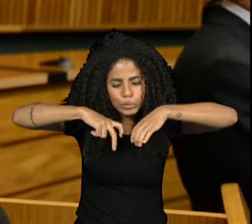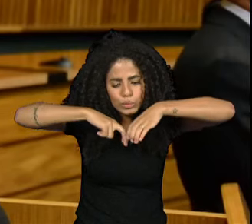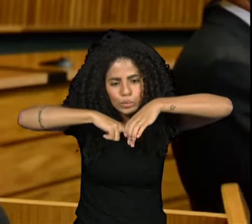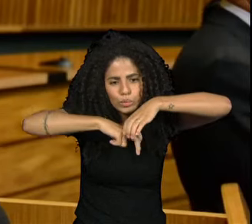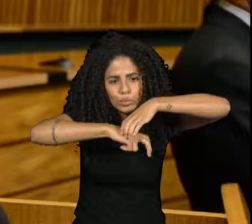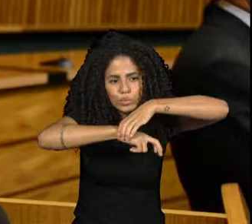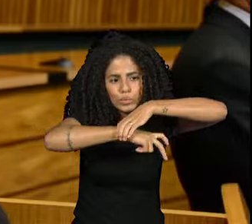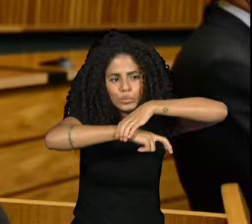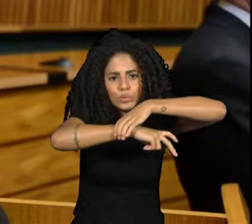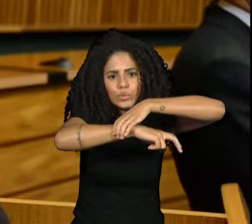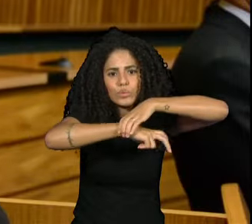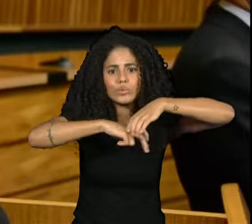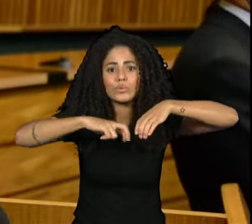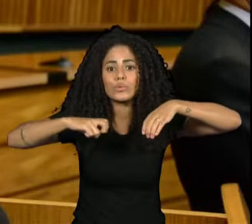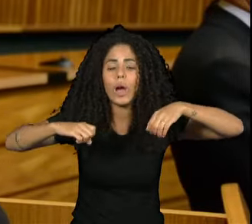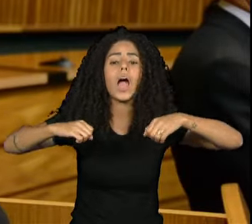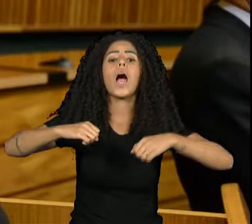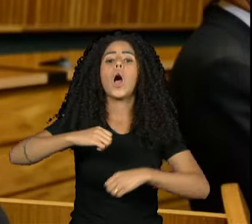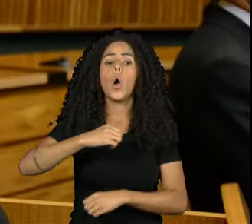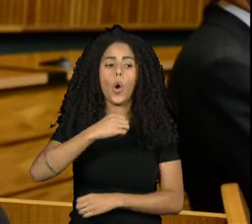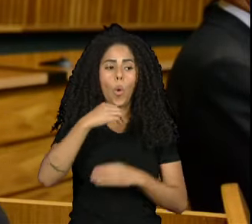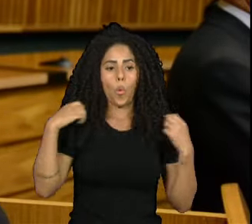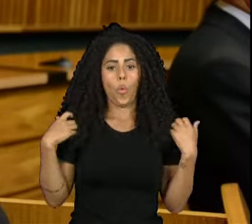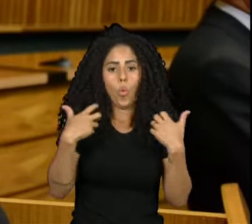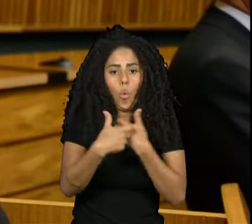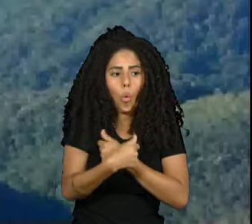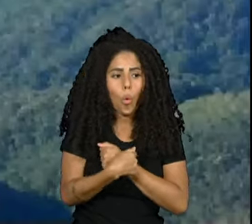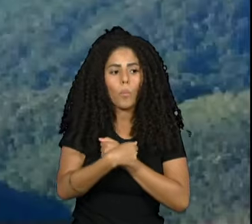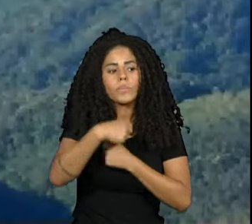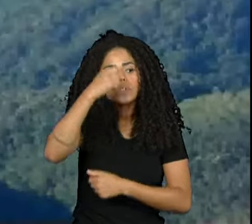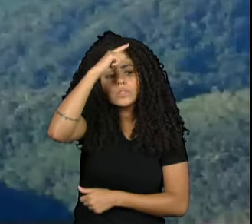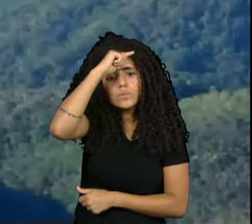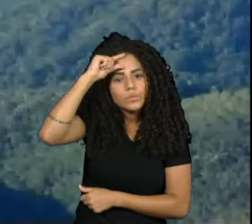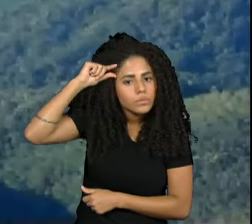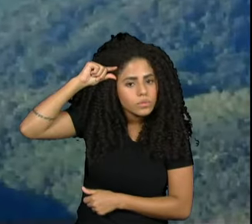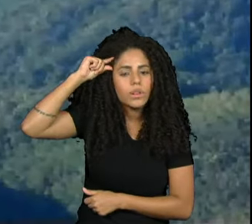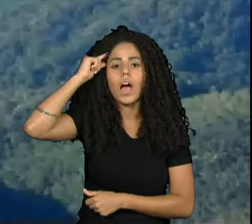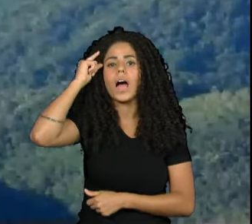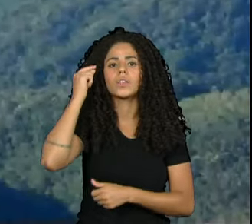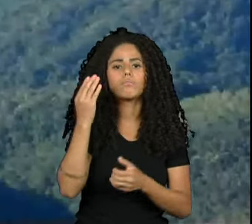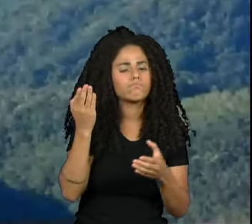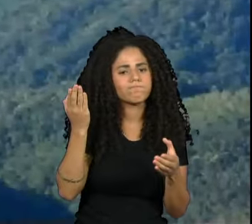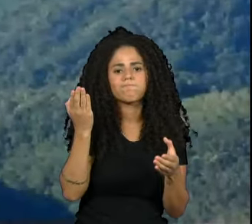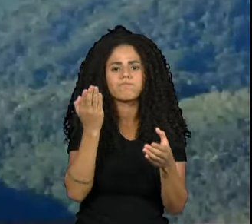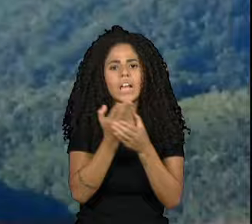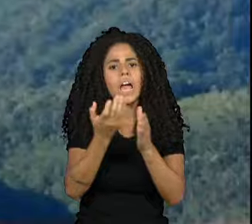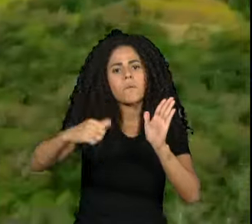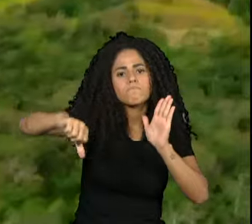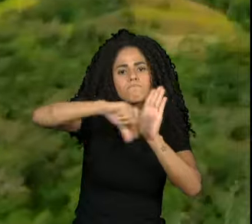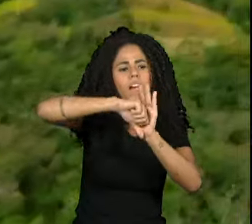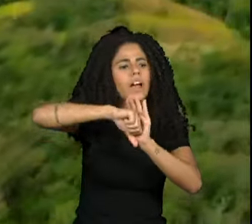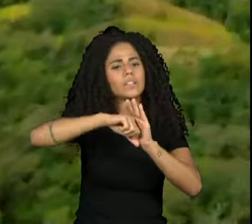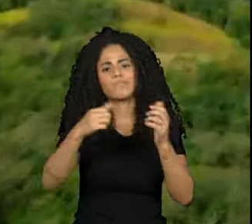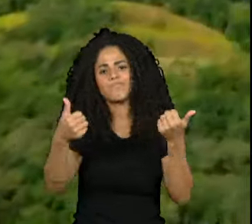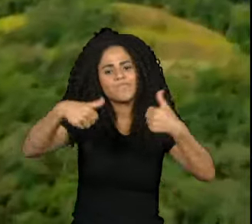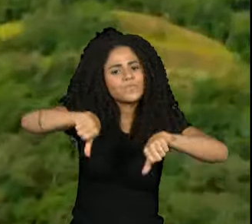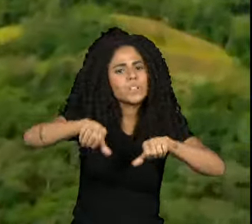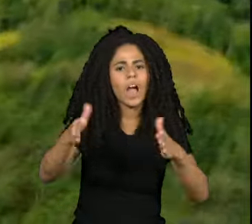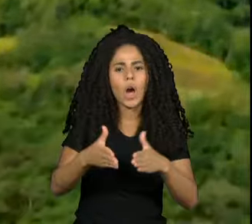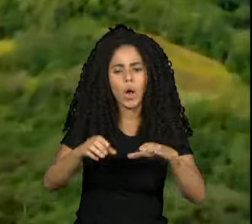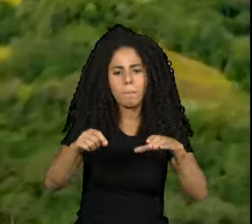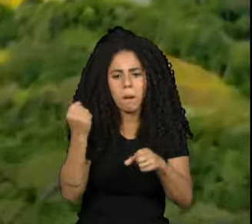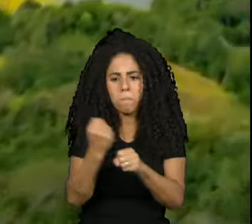brasileiras. O ministro Ricardo Lewandowski, do STF, derrubou trechos que permitem construção de